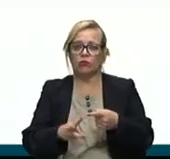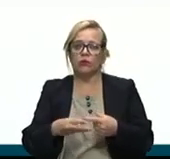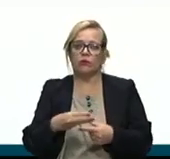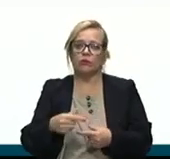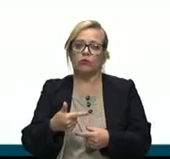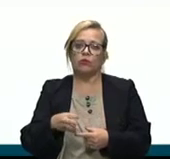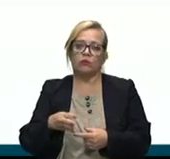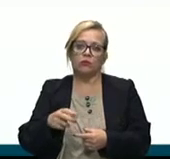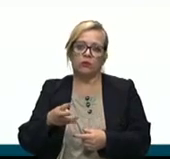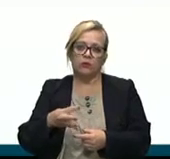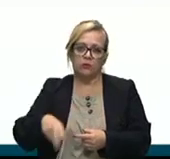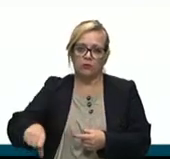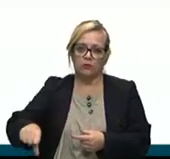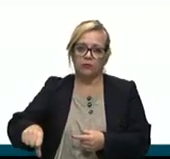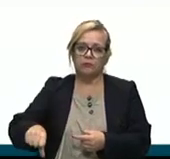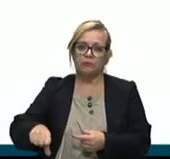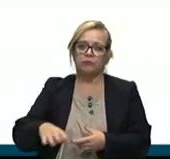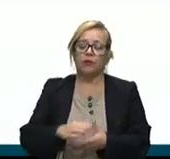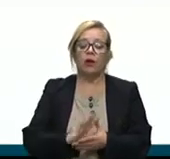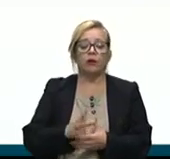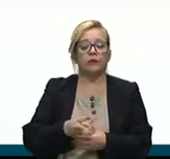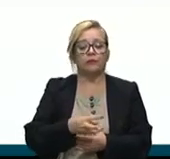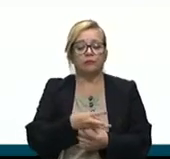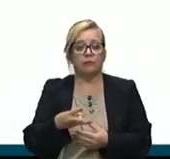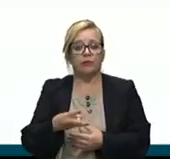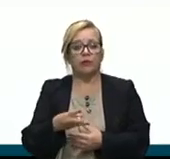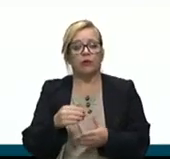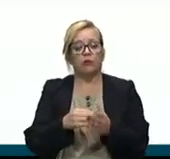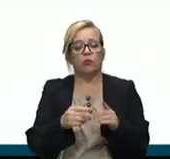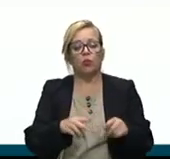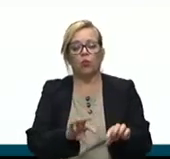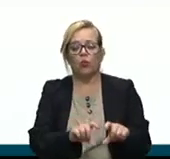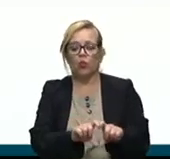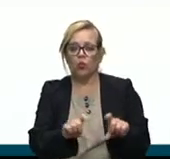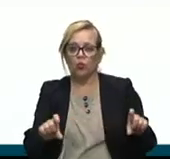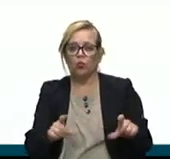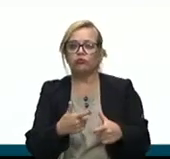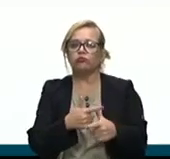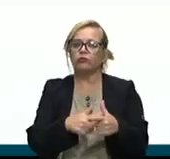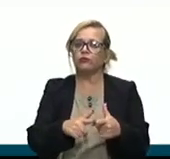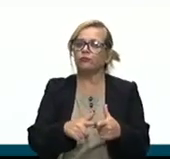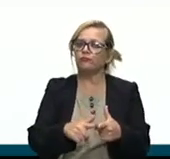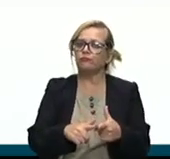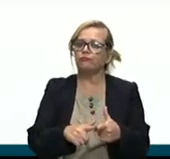3.249. Da terceira linha para a quarta linha, dividimos